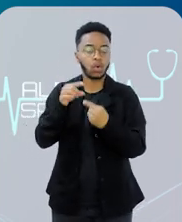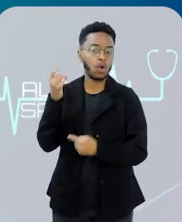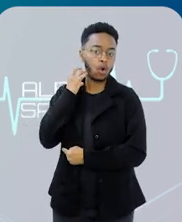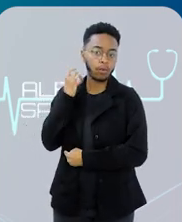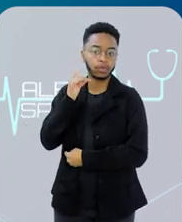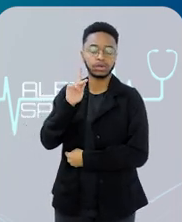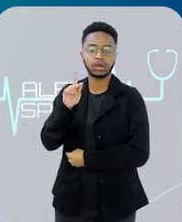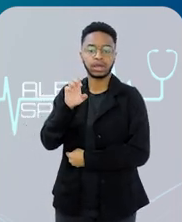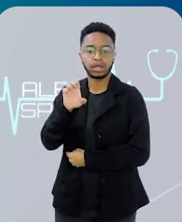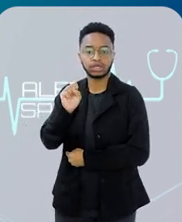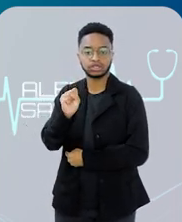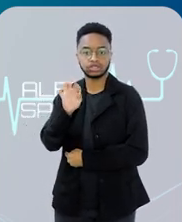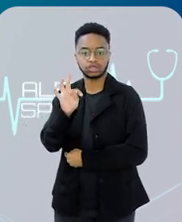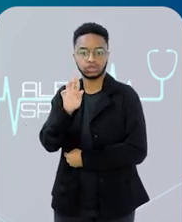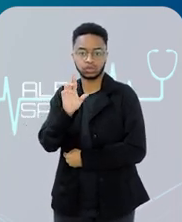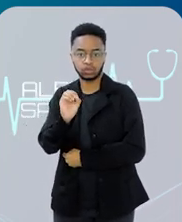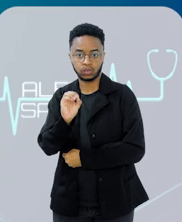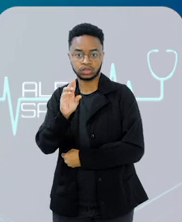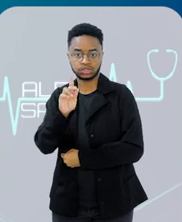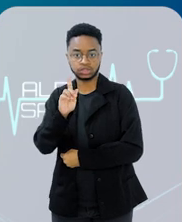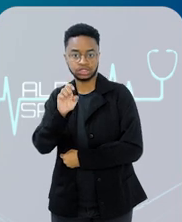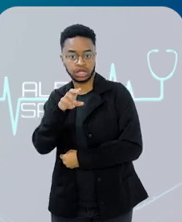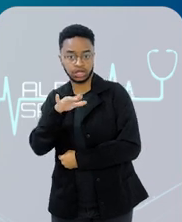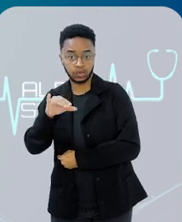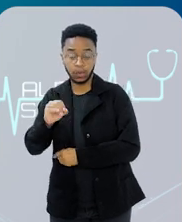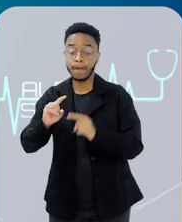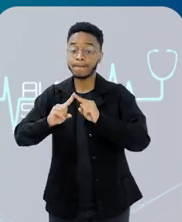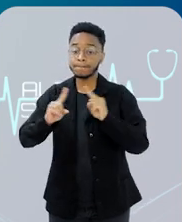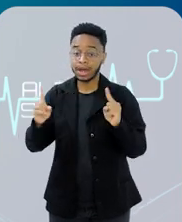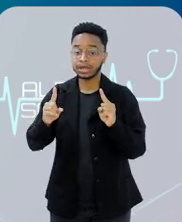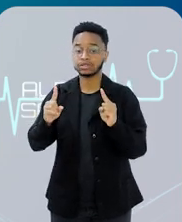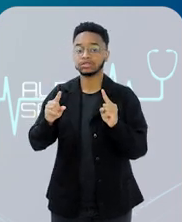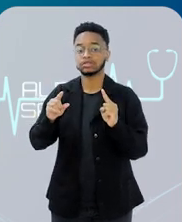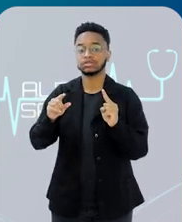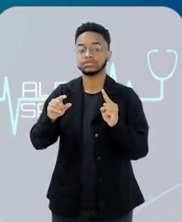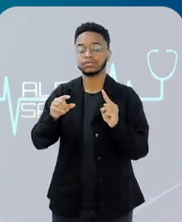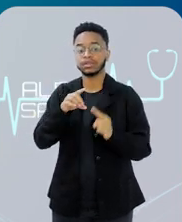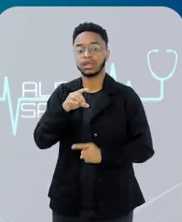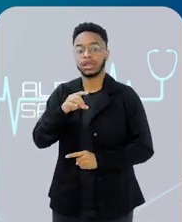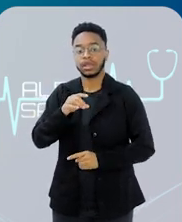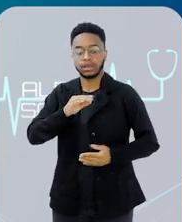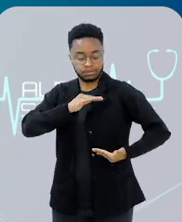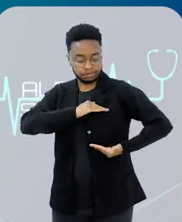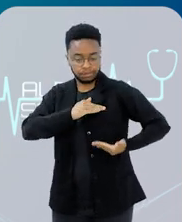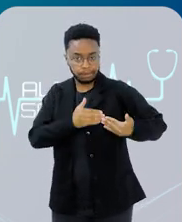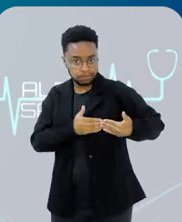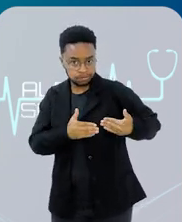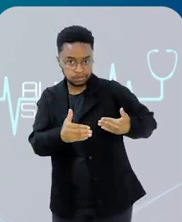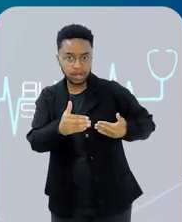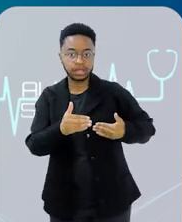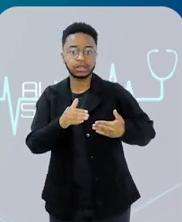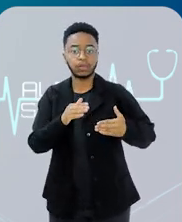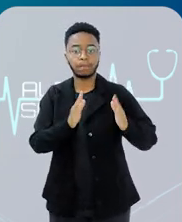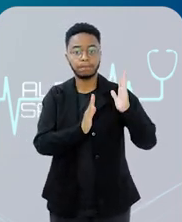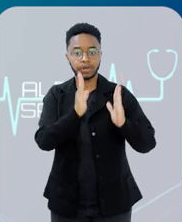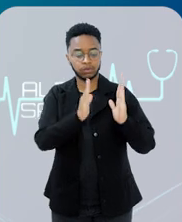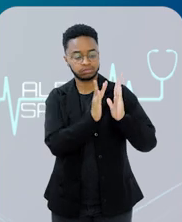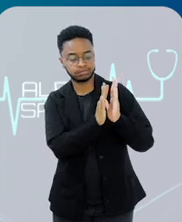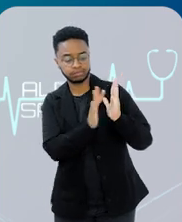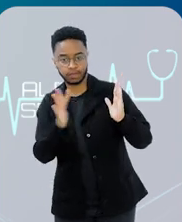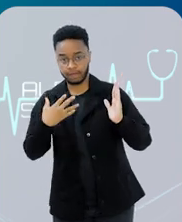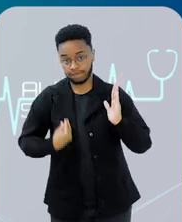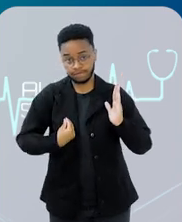Mas nós temos a condição da gigantomastia, que ela acaba evoluindo ao longo da vida da mulher, por diversos fatores